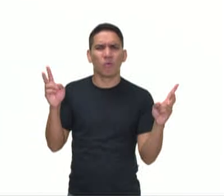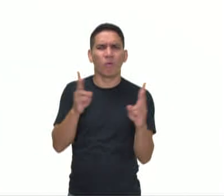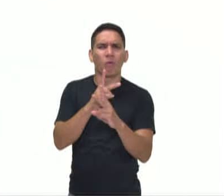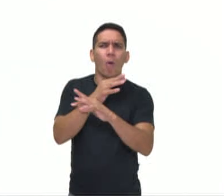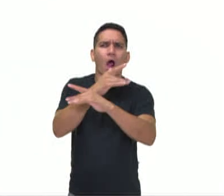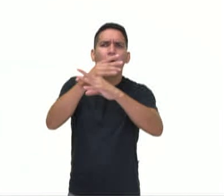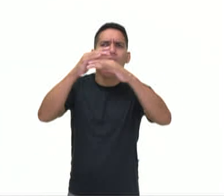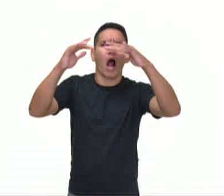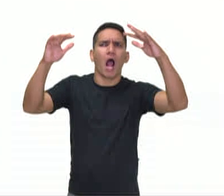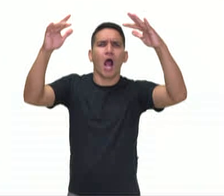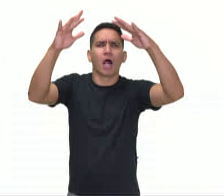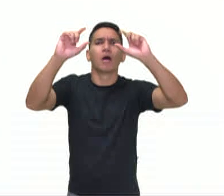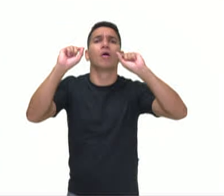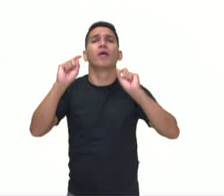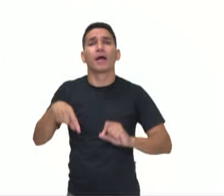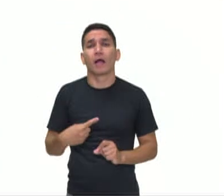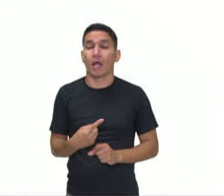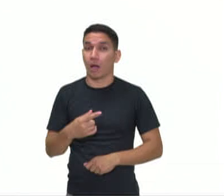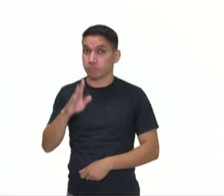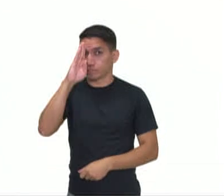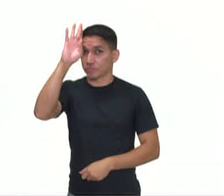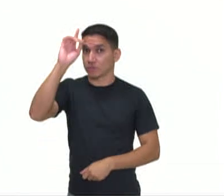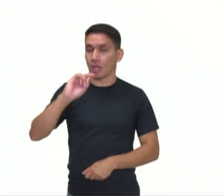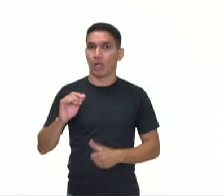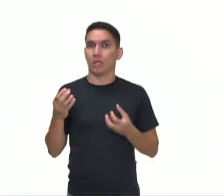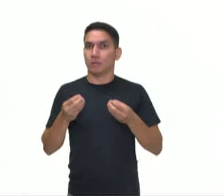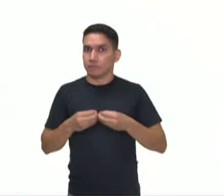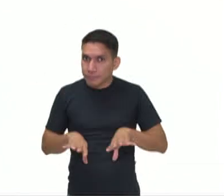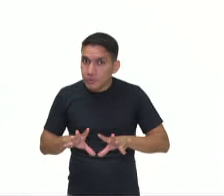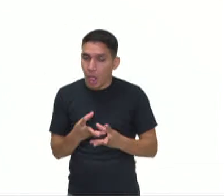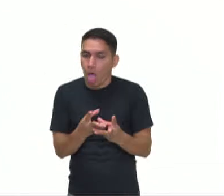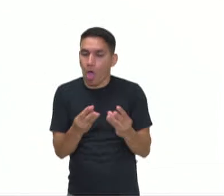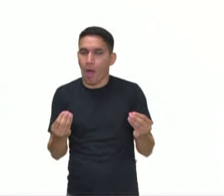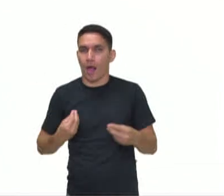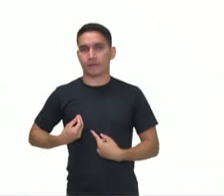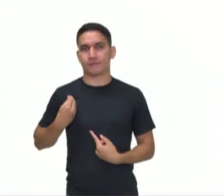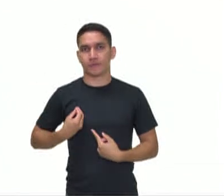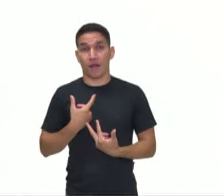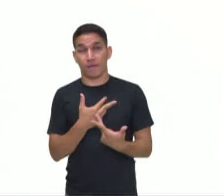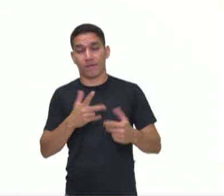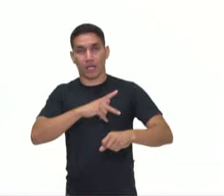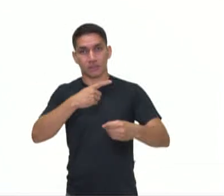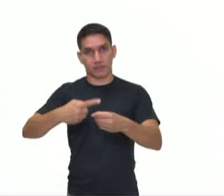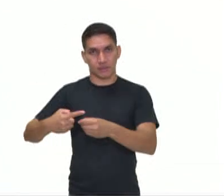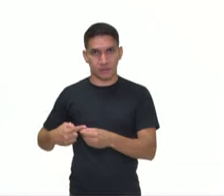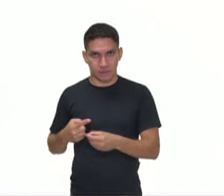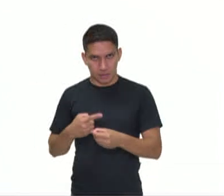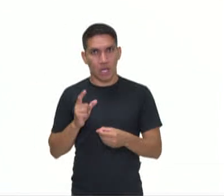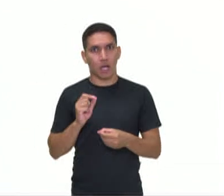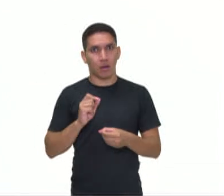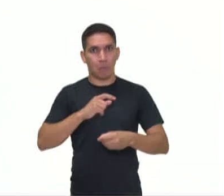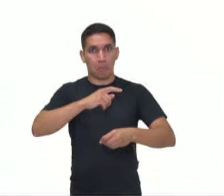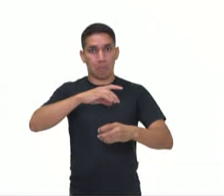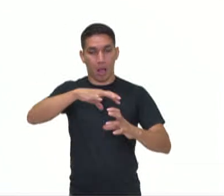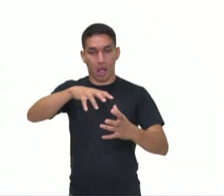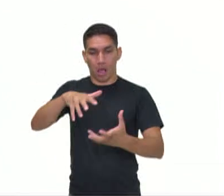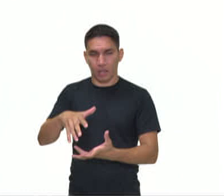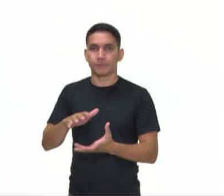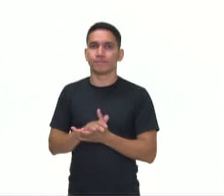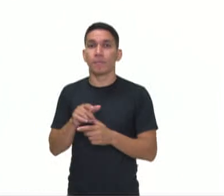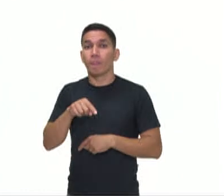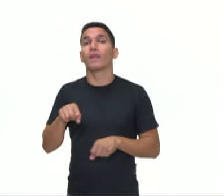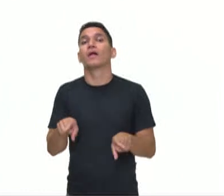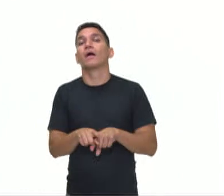é um dos principais agravantes para a redução da qualidade de vida em muitas cidades do planeta, e isto inclui até mesmo os